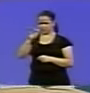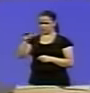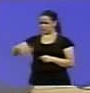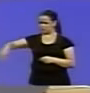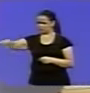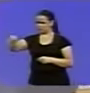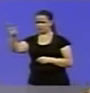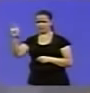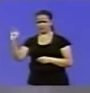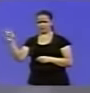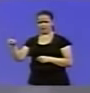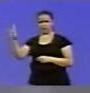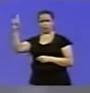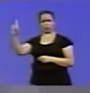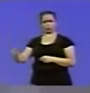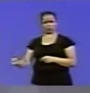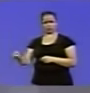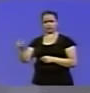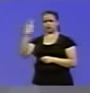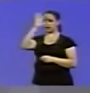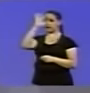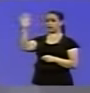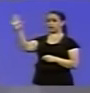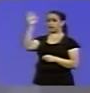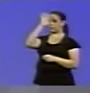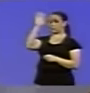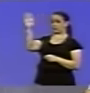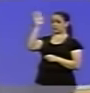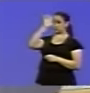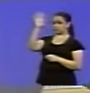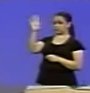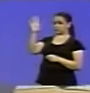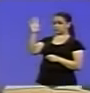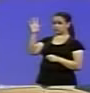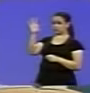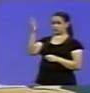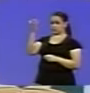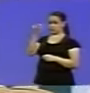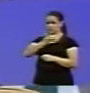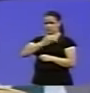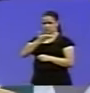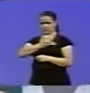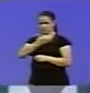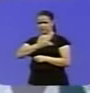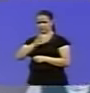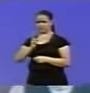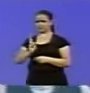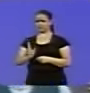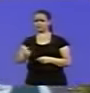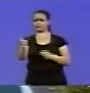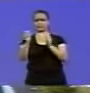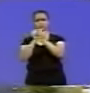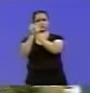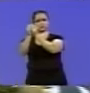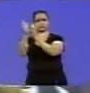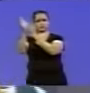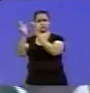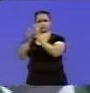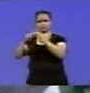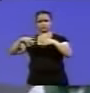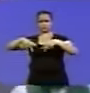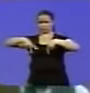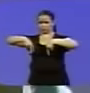ter. Imaginemos, meus caros irmãos, os apóstolos estavam convivendo com Jesus, andando com